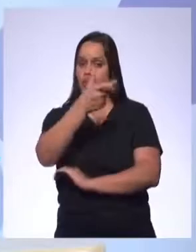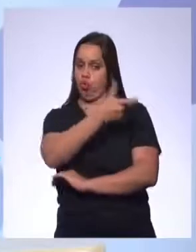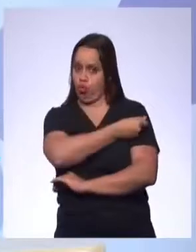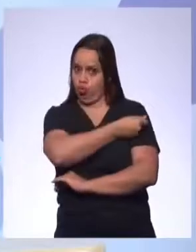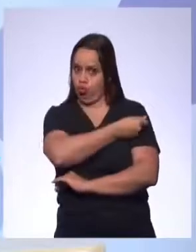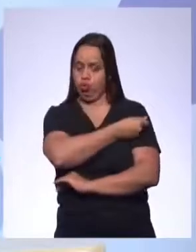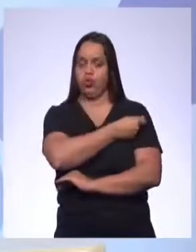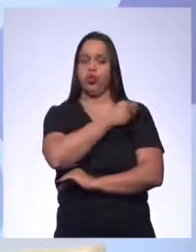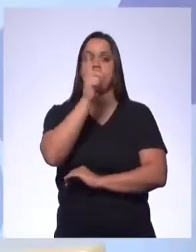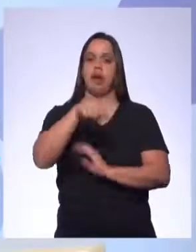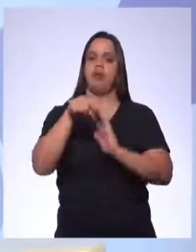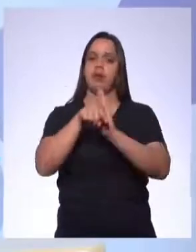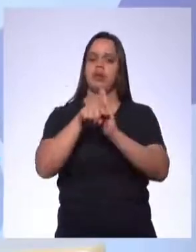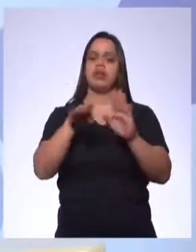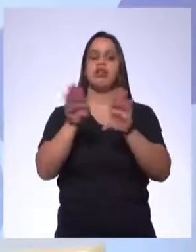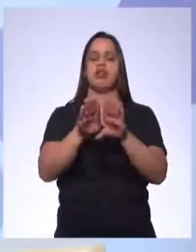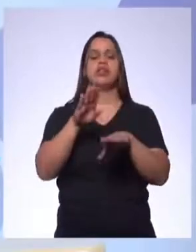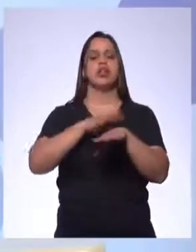aí também com o cavalo.